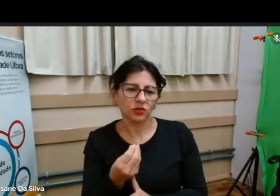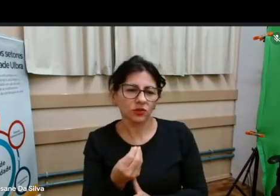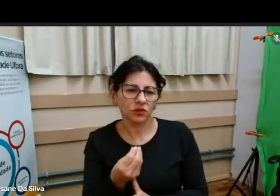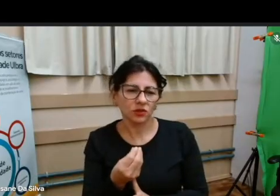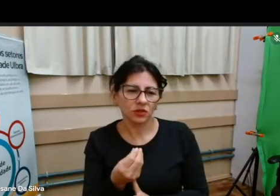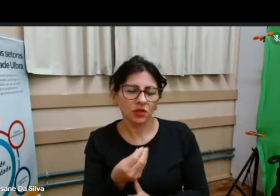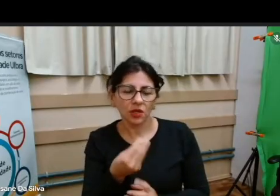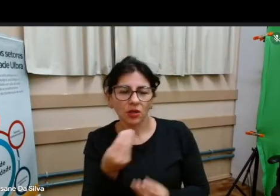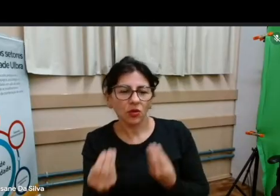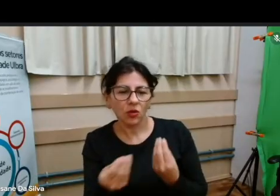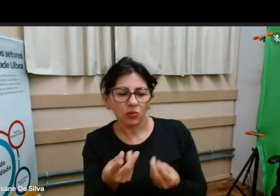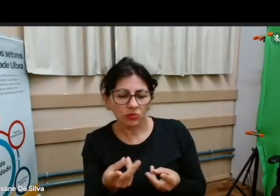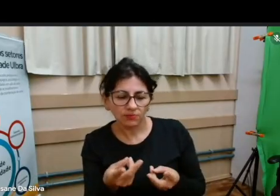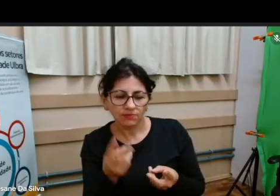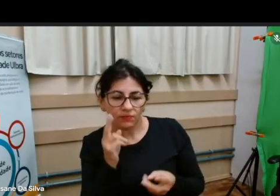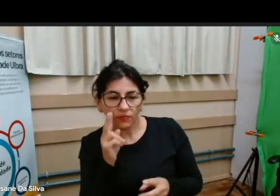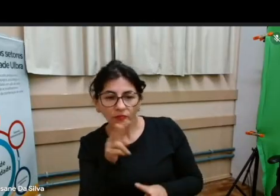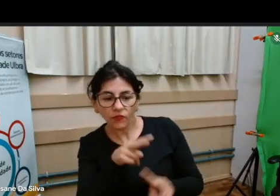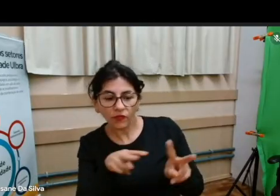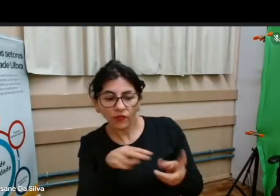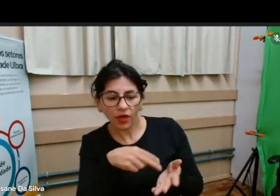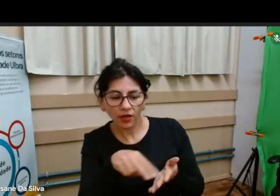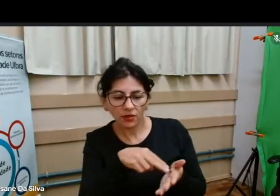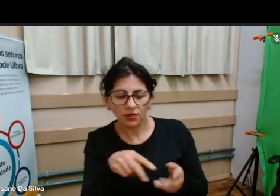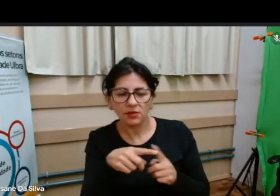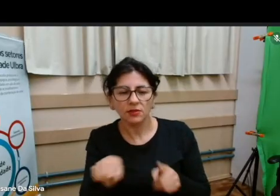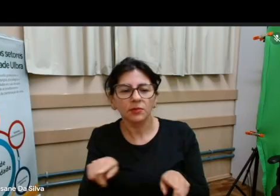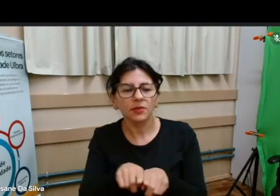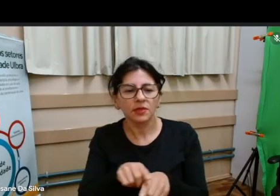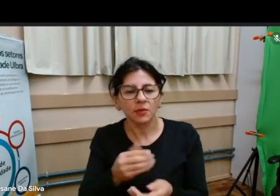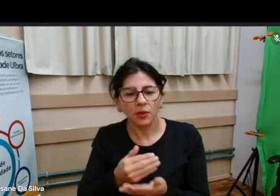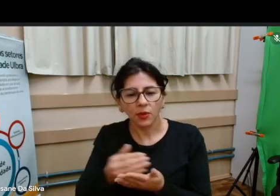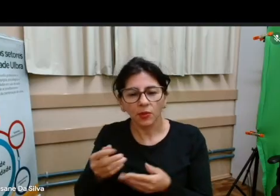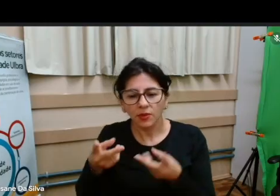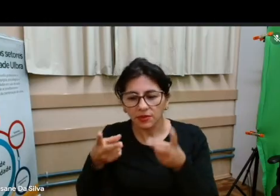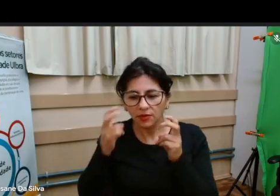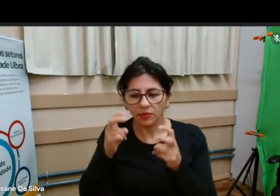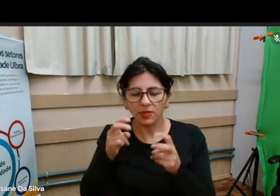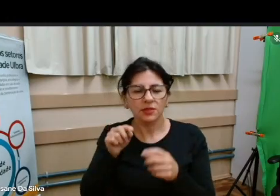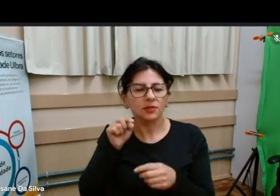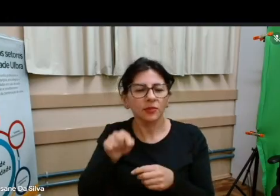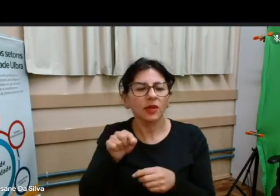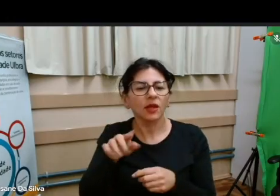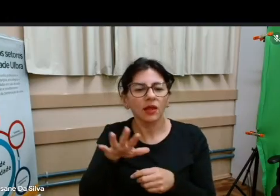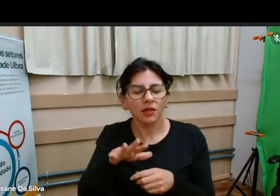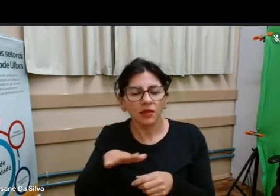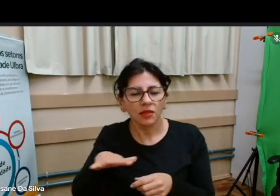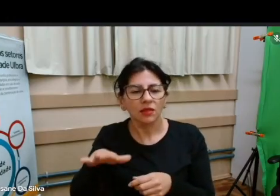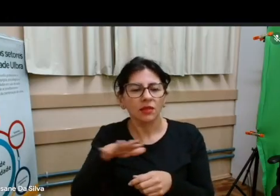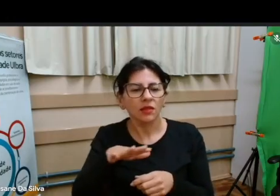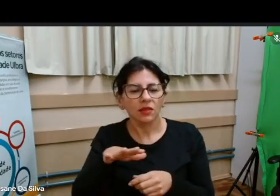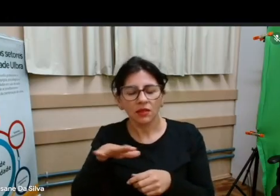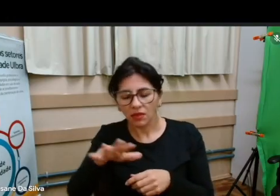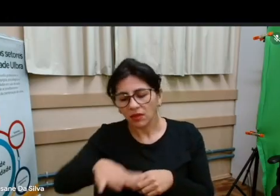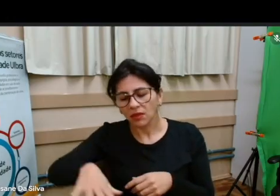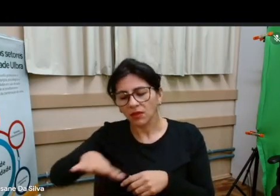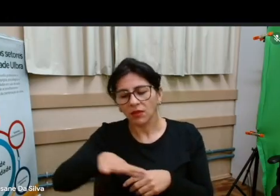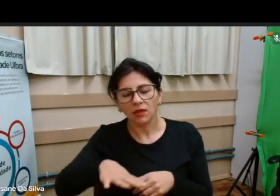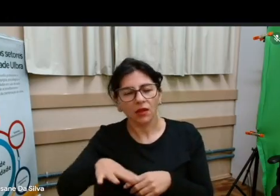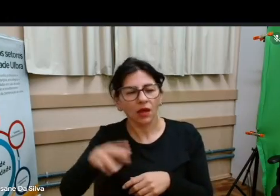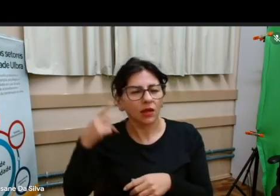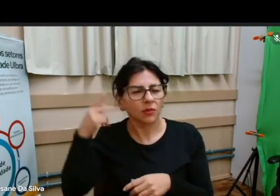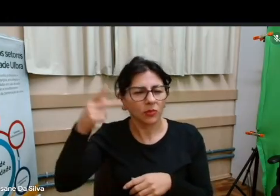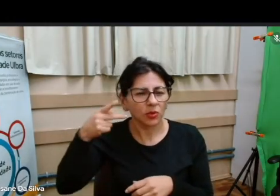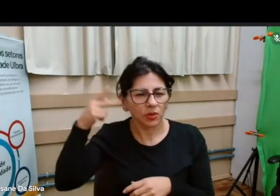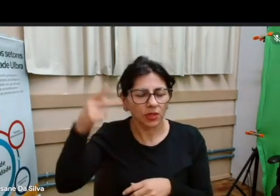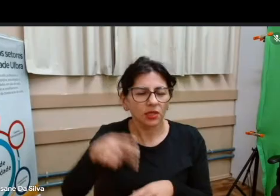se olhava pra dança mas a gente começava a Perceber isso na interface com o campo político